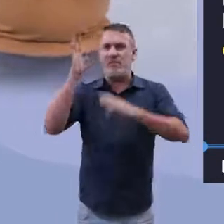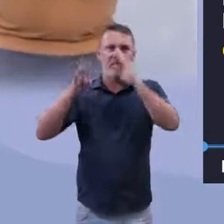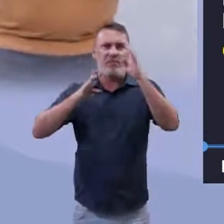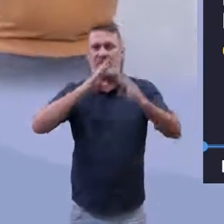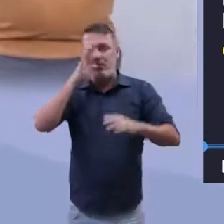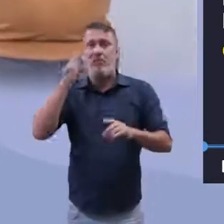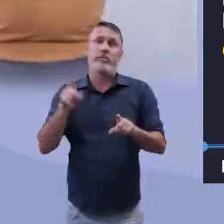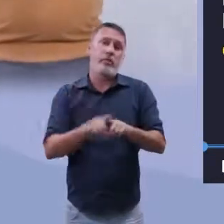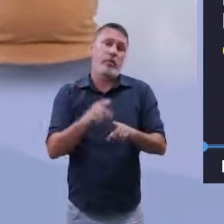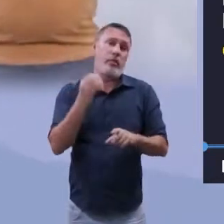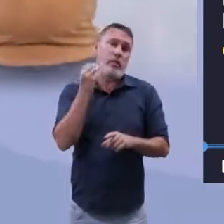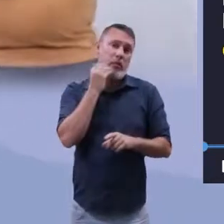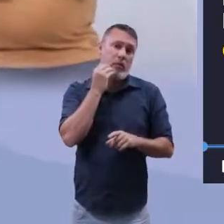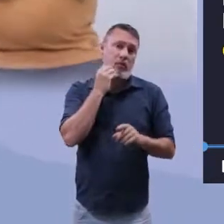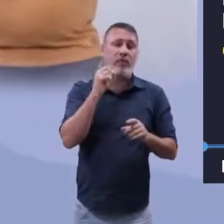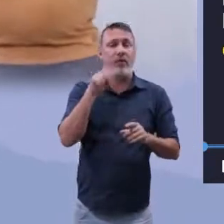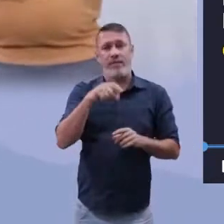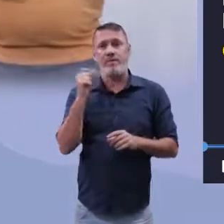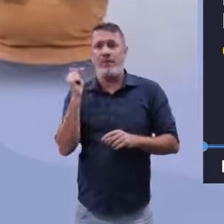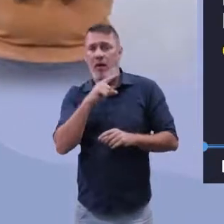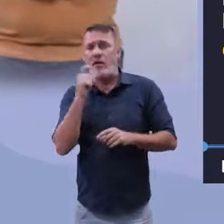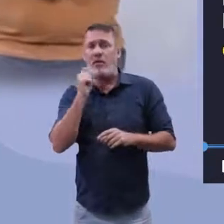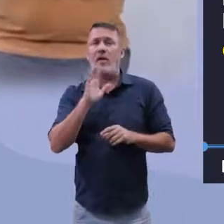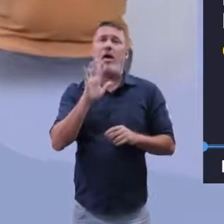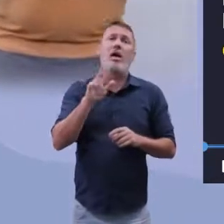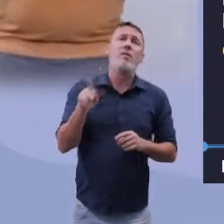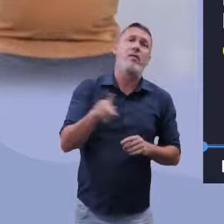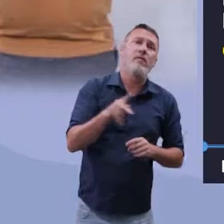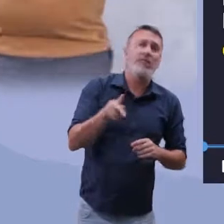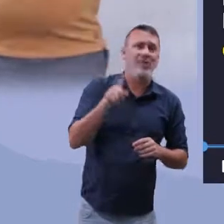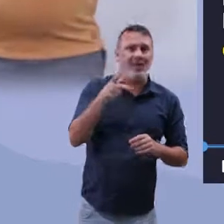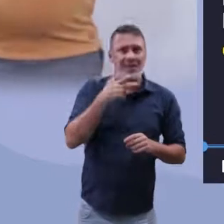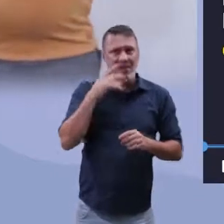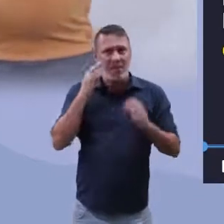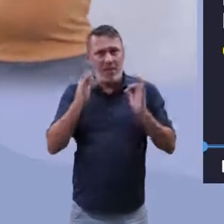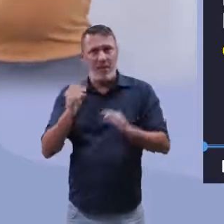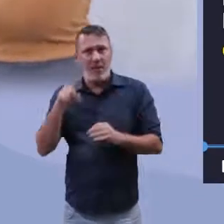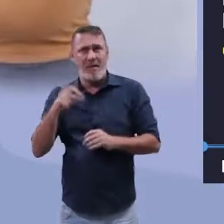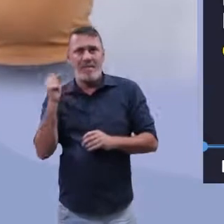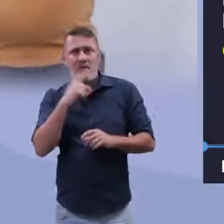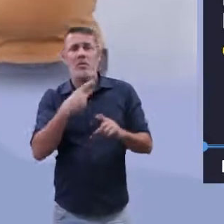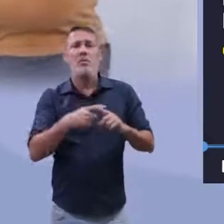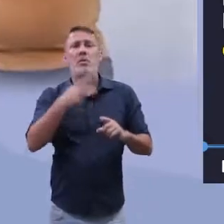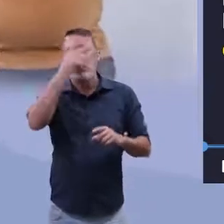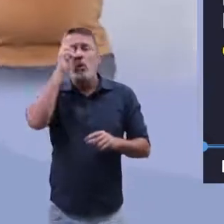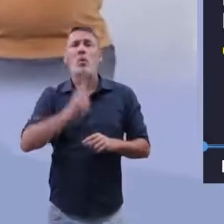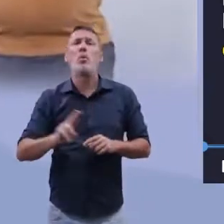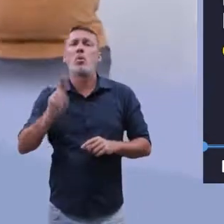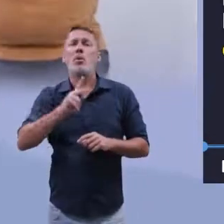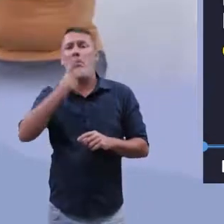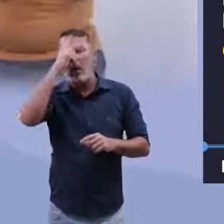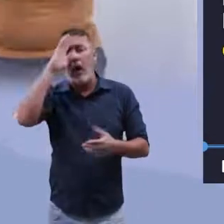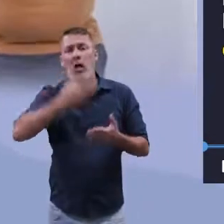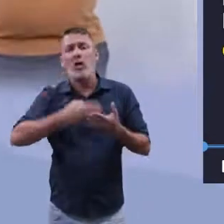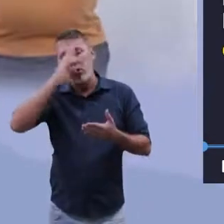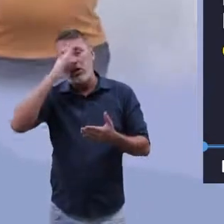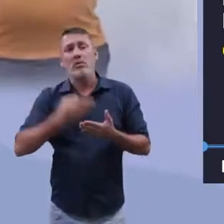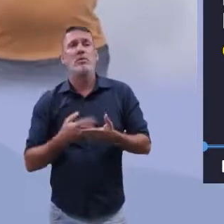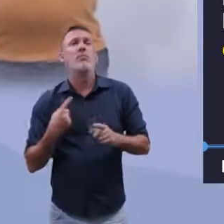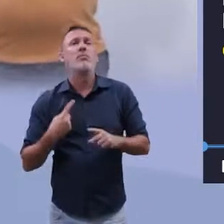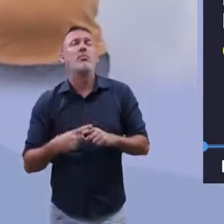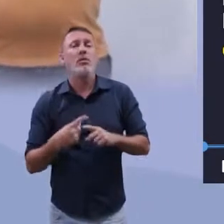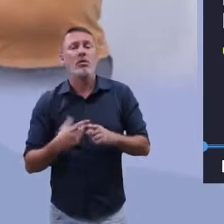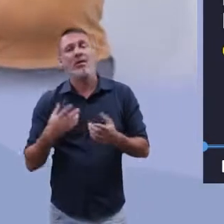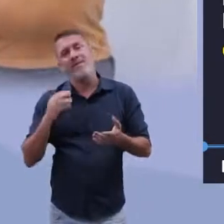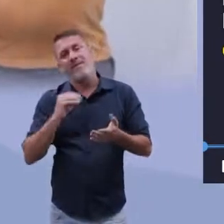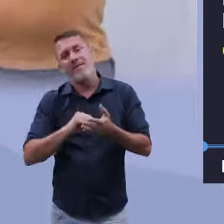exageradas e, obviamente, evidentemente falsas. Ah, professor, mas você está dizendo que é evidentemente falso, por que as pessoas ainda caem?